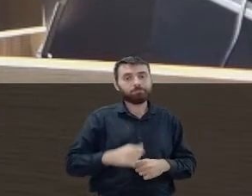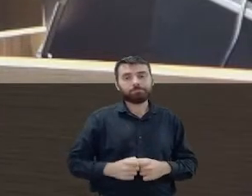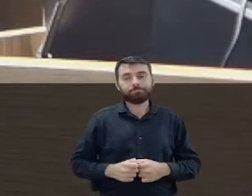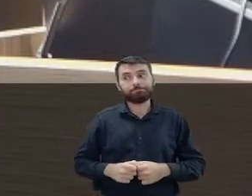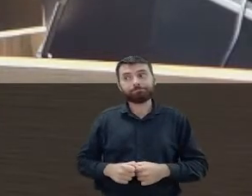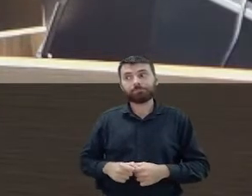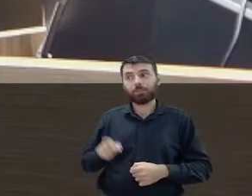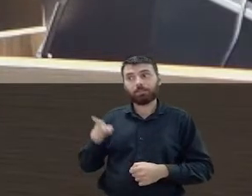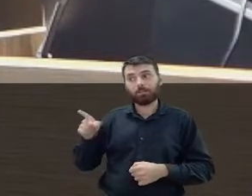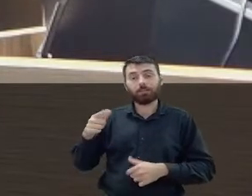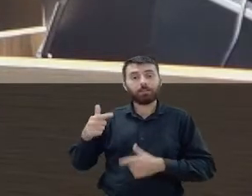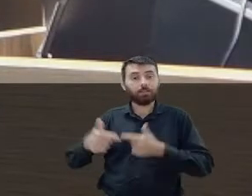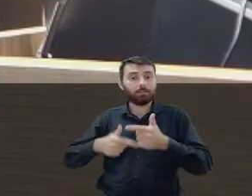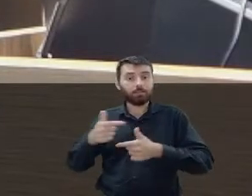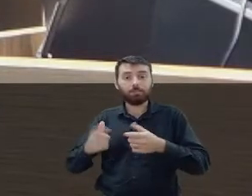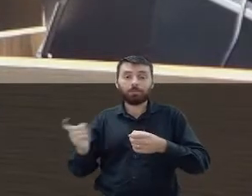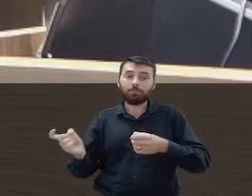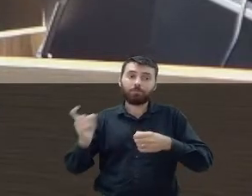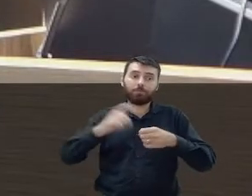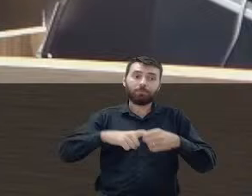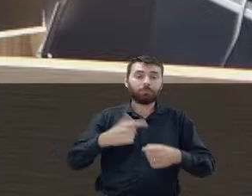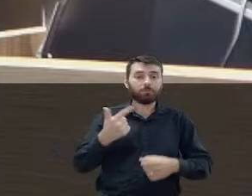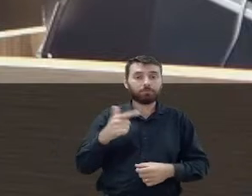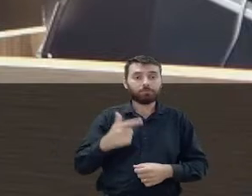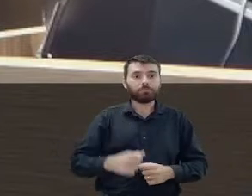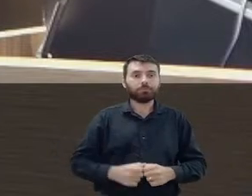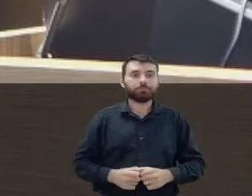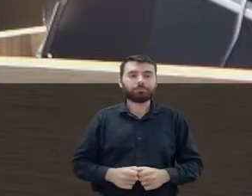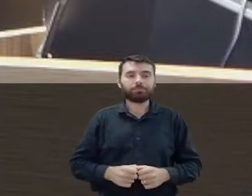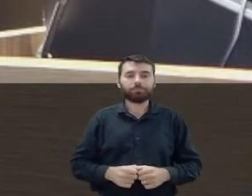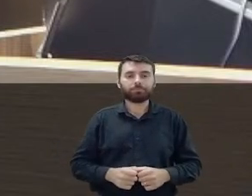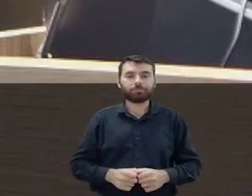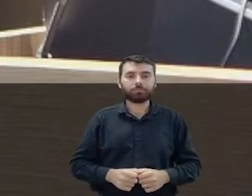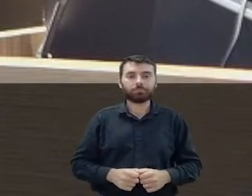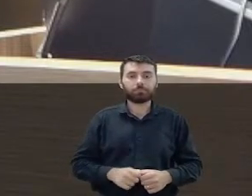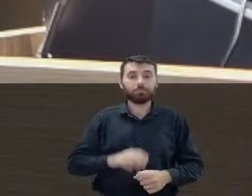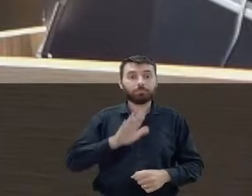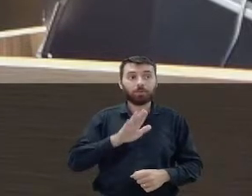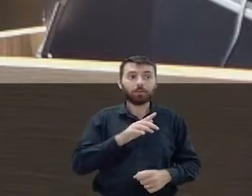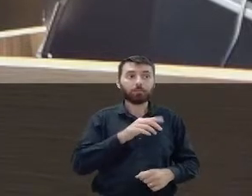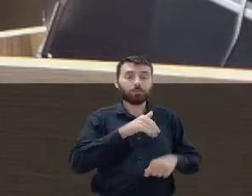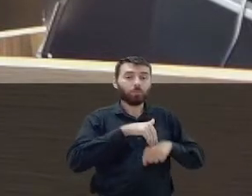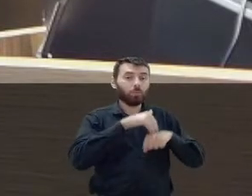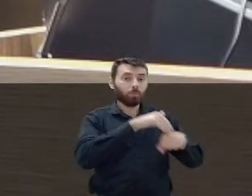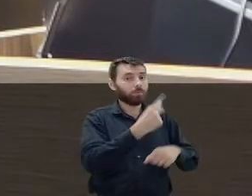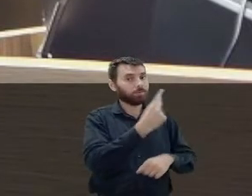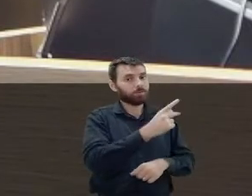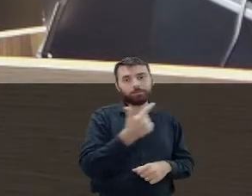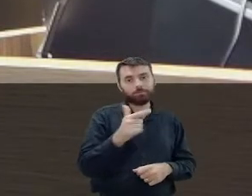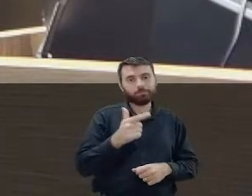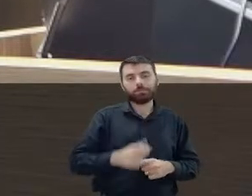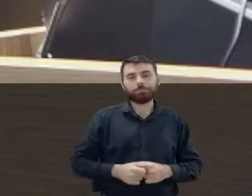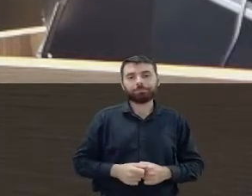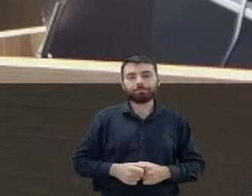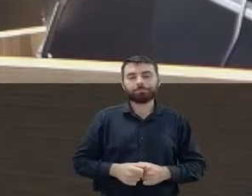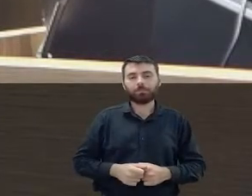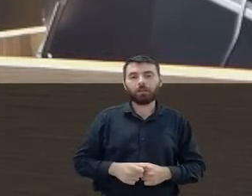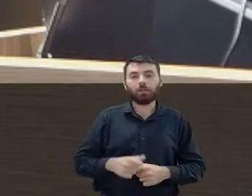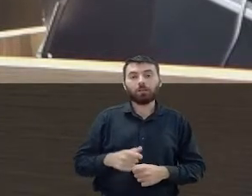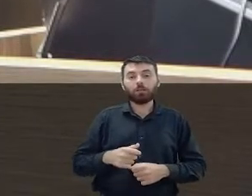não retornou ao labor. No mais, a questão de jurisprudência, eu apresento aqui